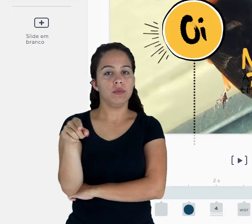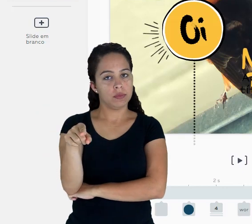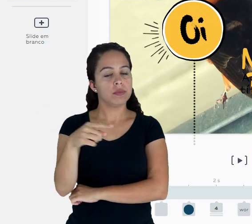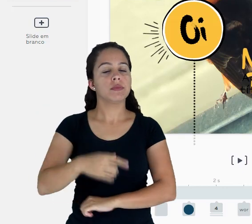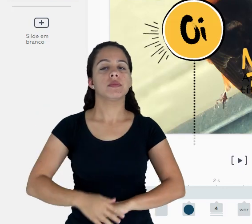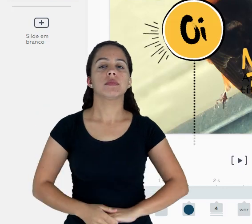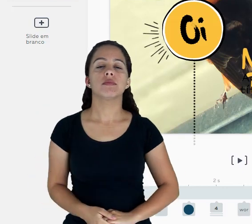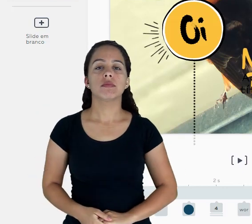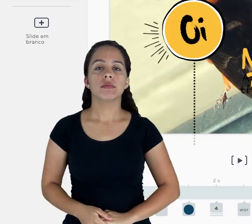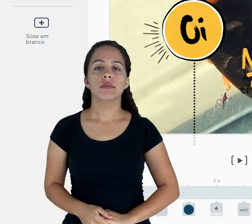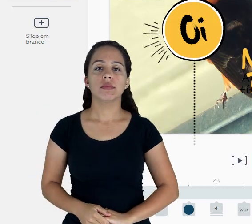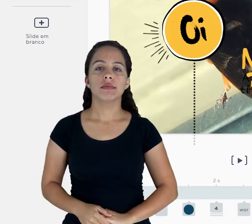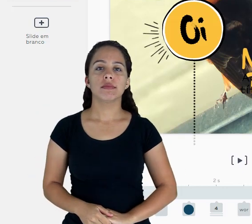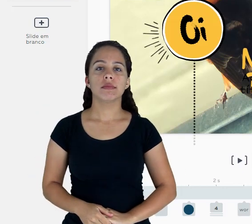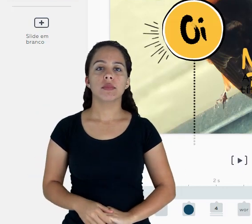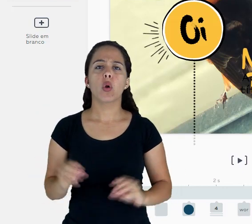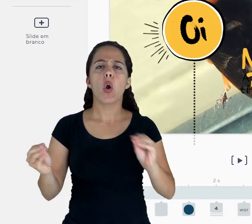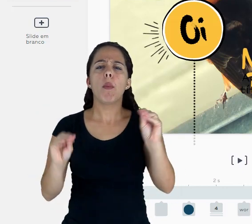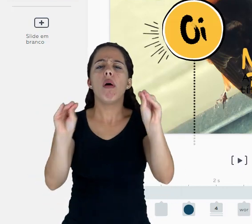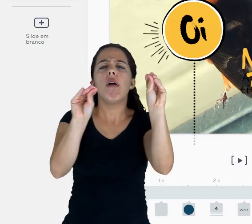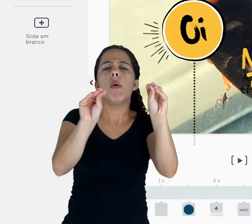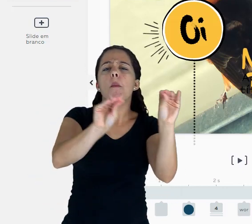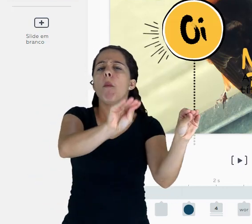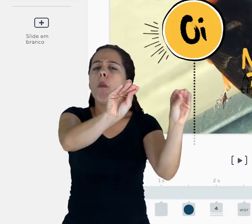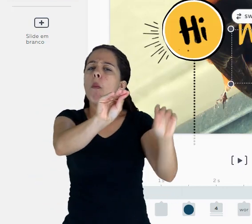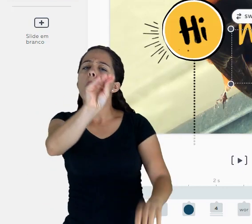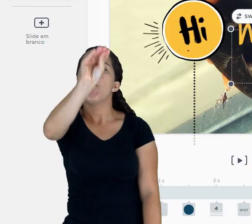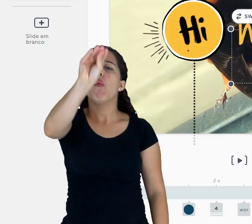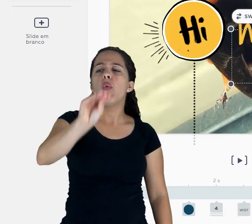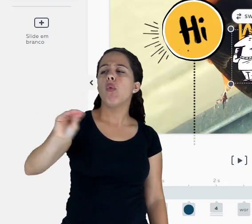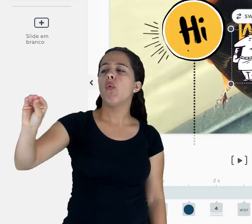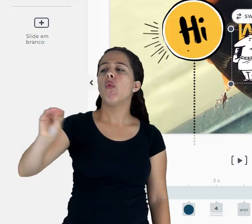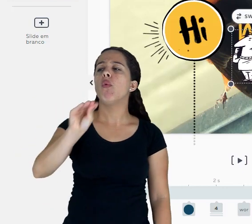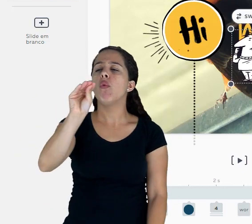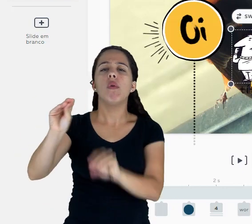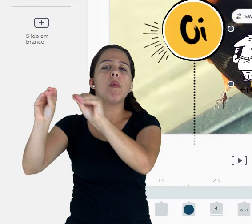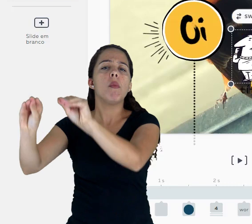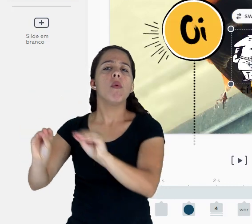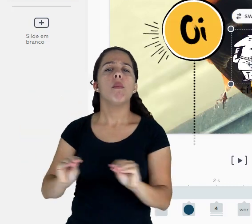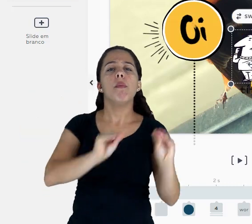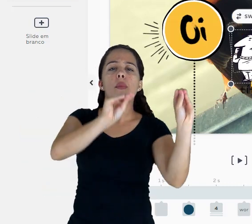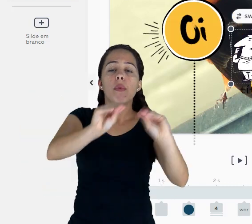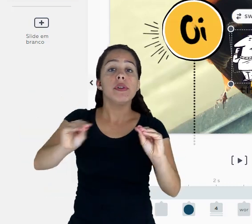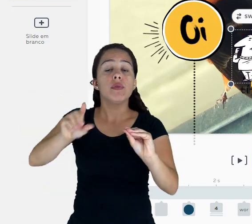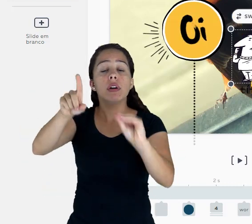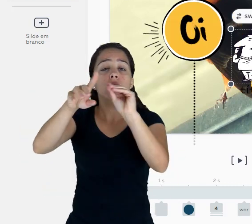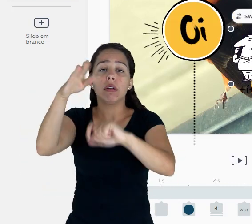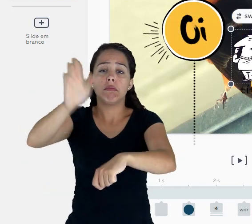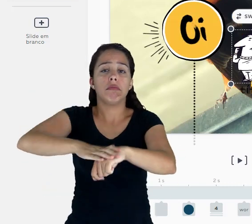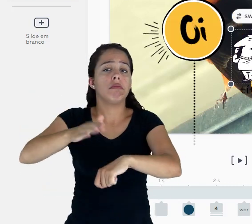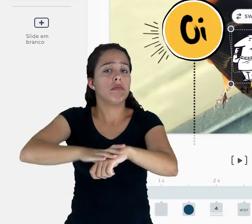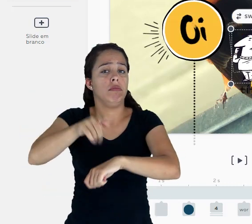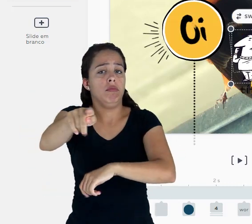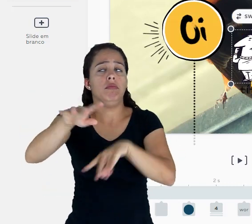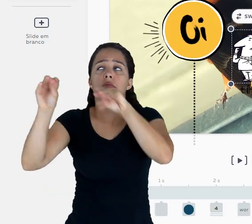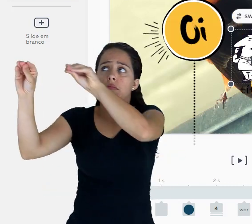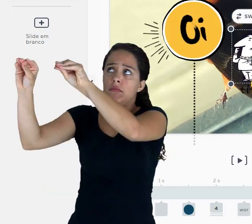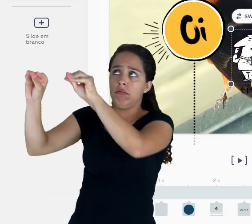para posicionar basta clicar no objeto e colocar no lugar que você deseja